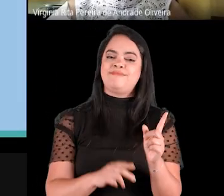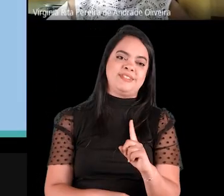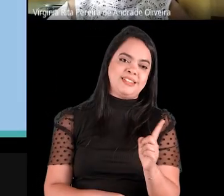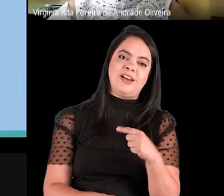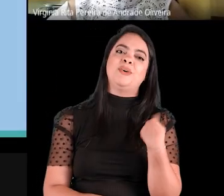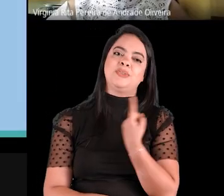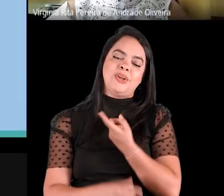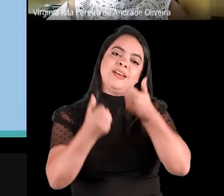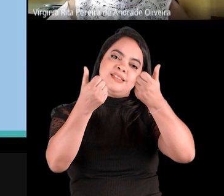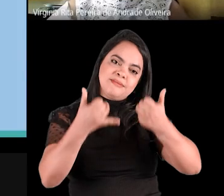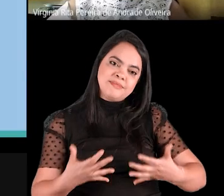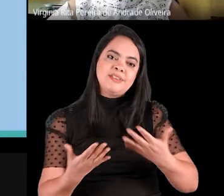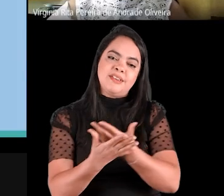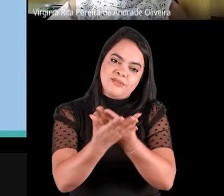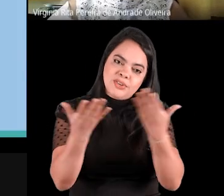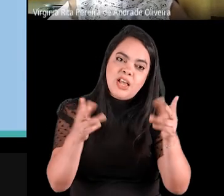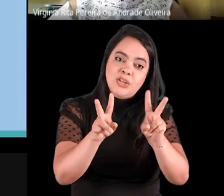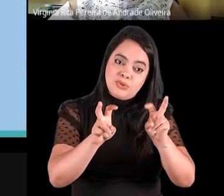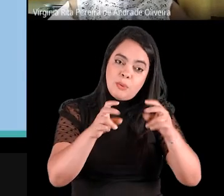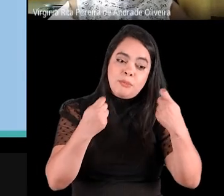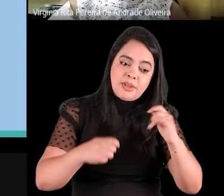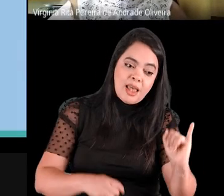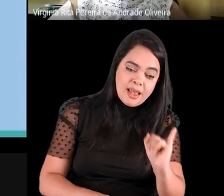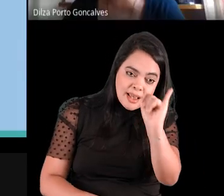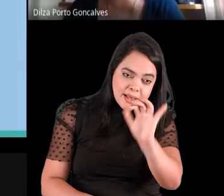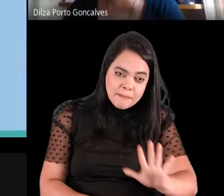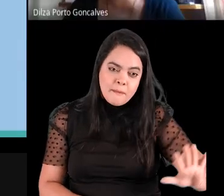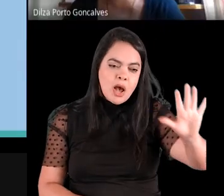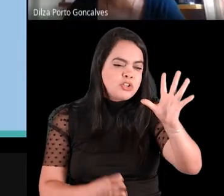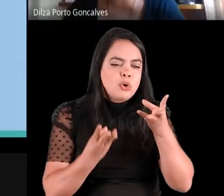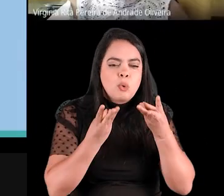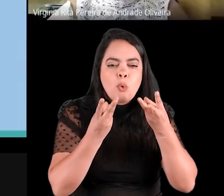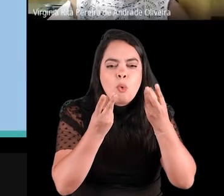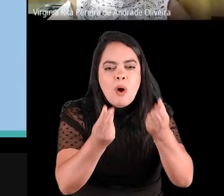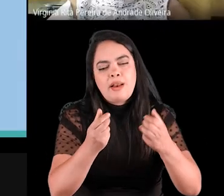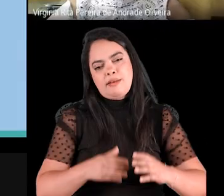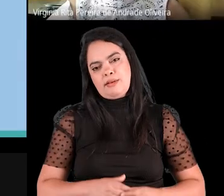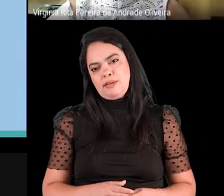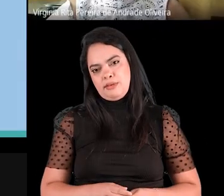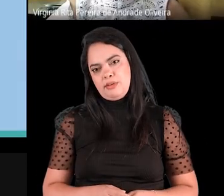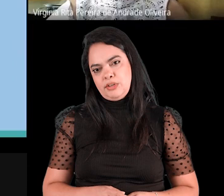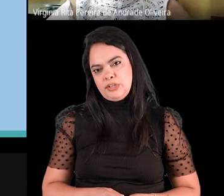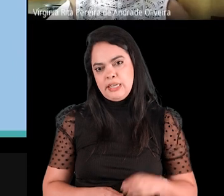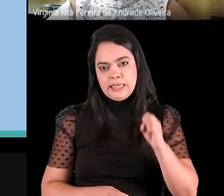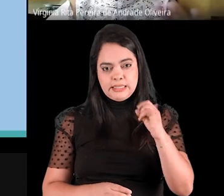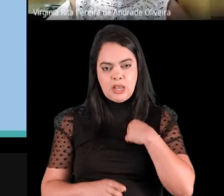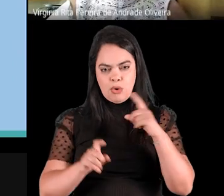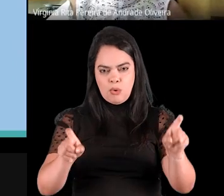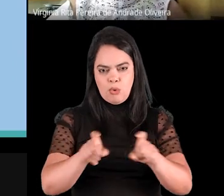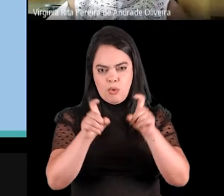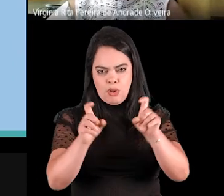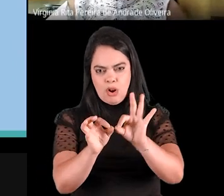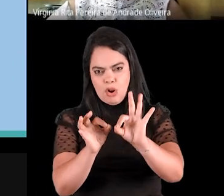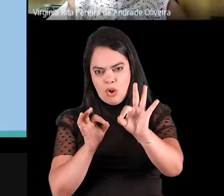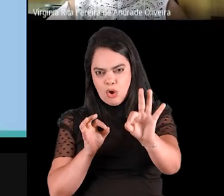e enfatizar bem essa questão da qualidade das imagens. Né? Exato. Porque se eu estou à distância e estou no computador, é ok. Se eu